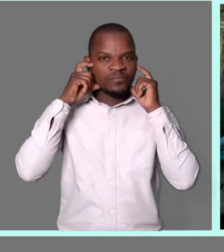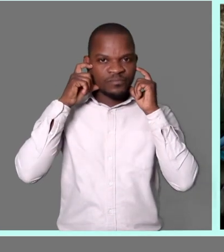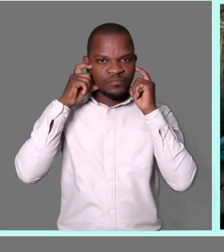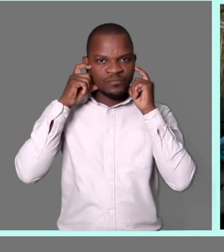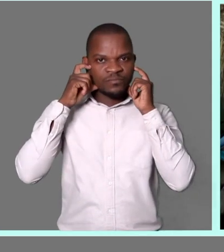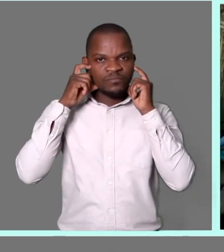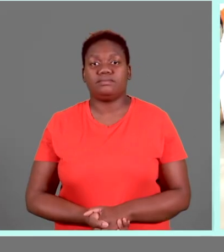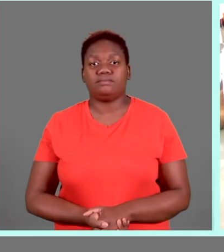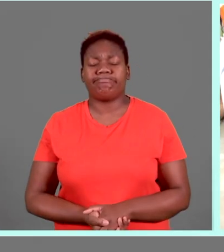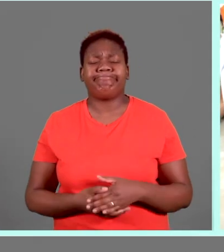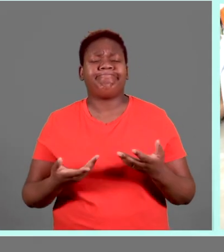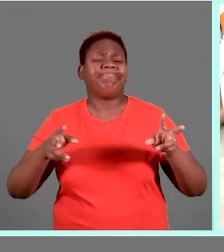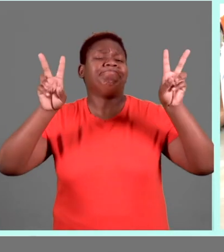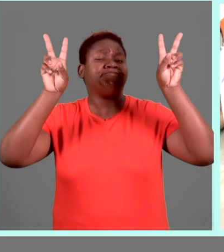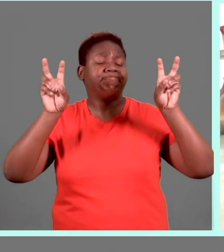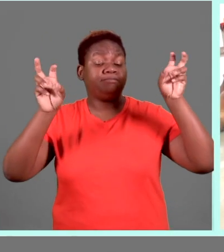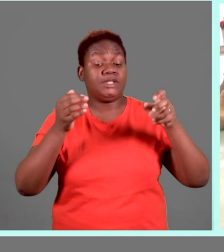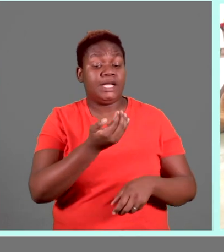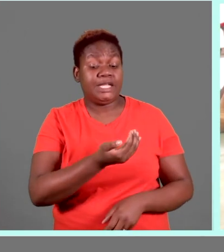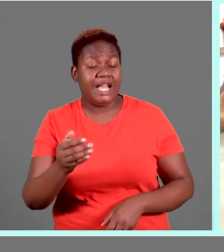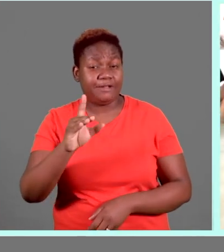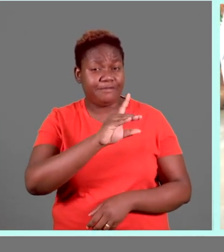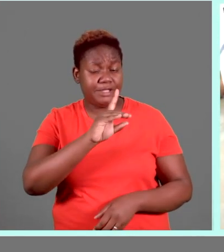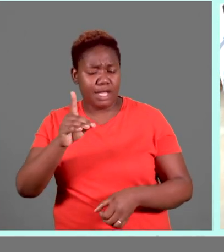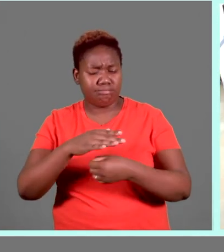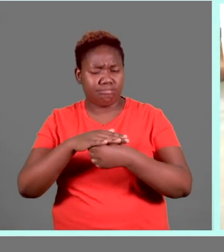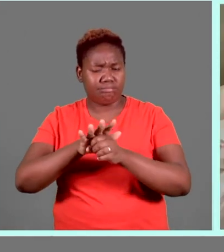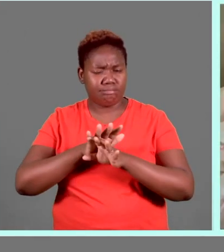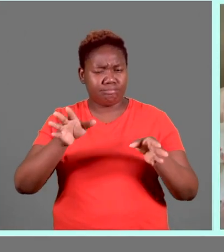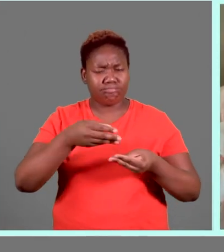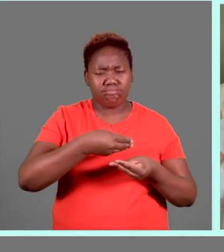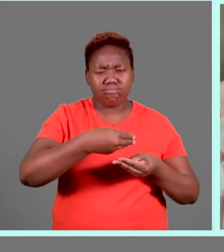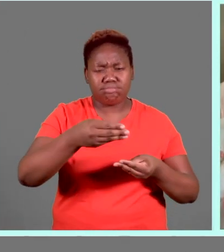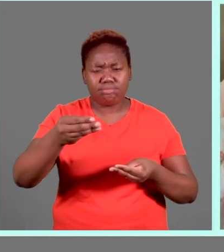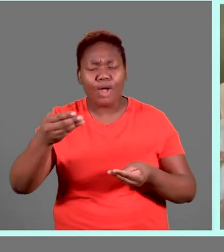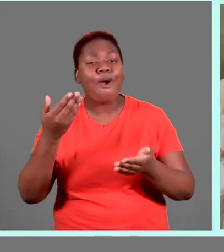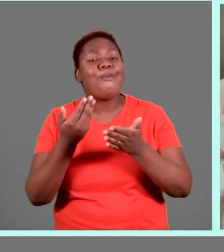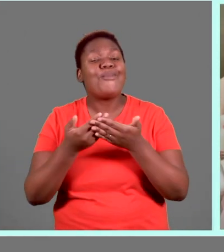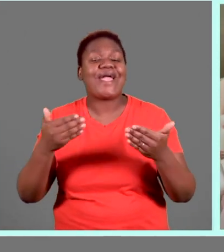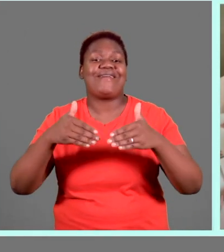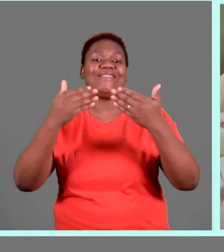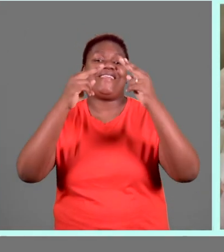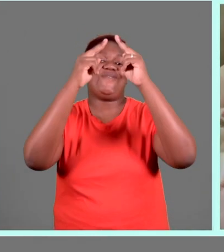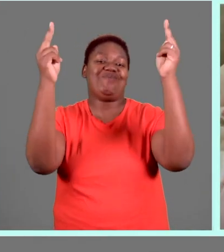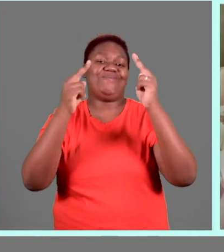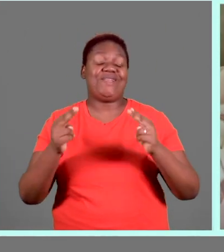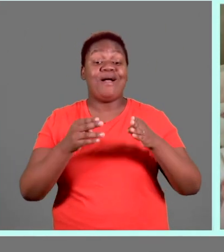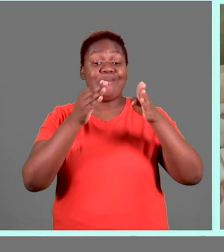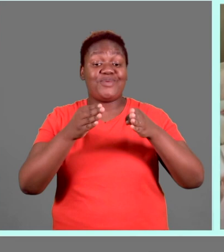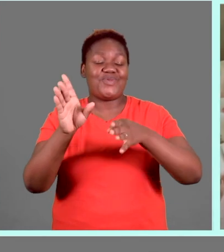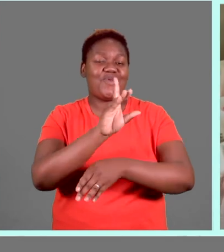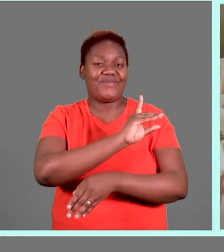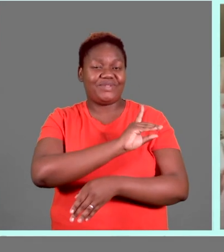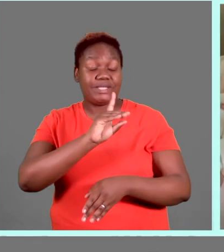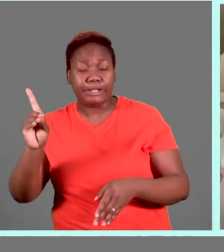máscara também. A distribuição do folheto criança com deficiência e Covid-19 enquadra-se na